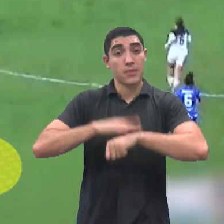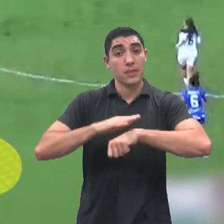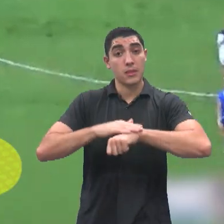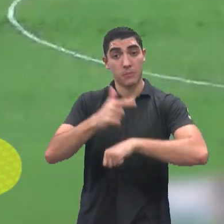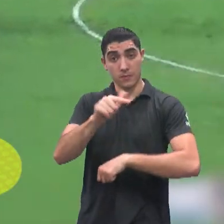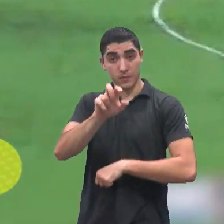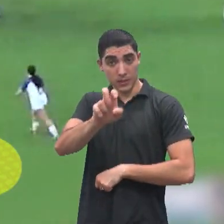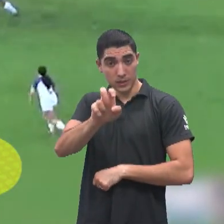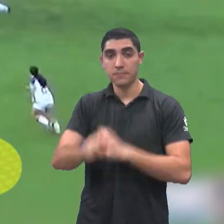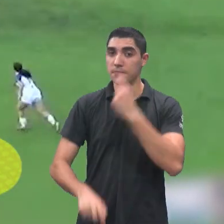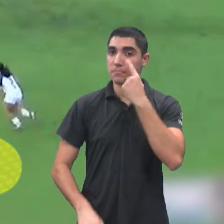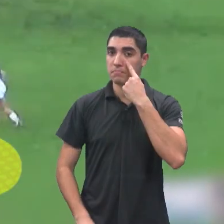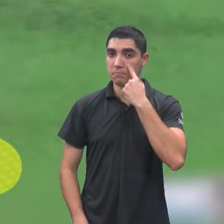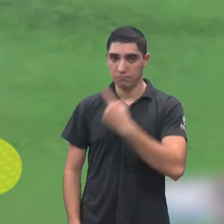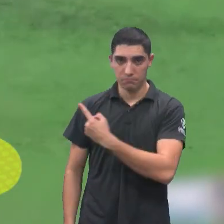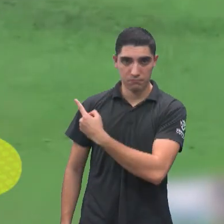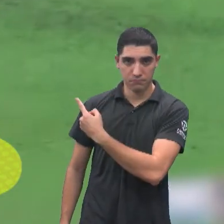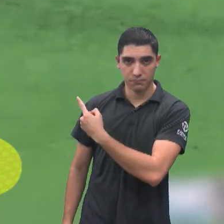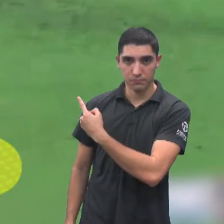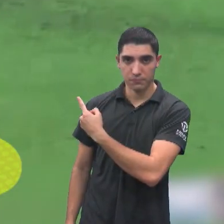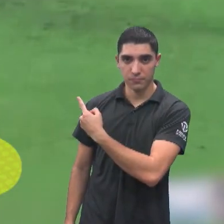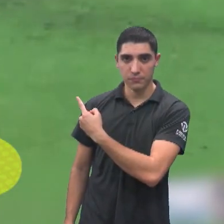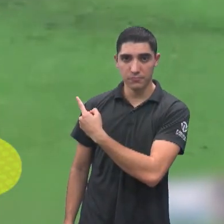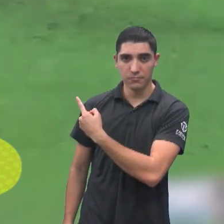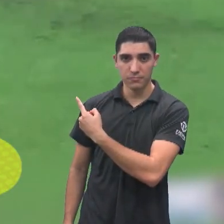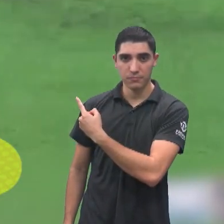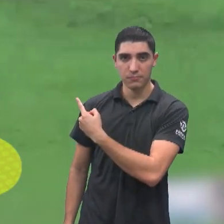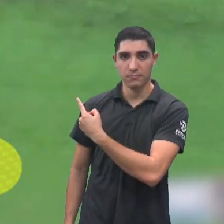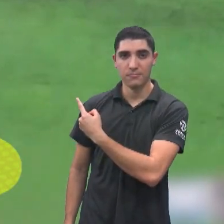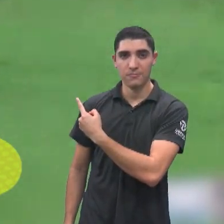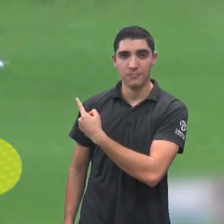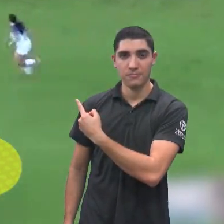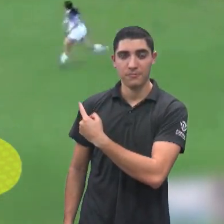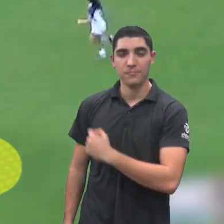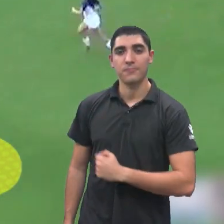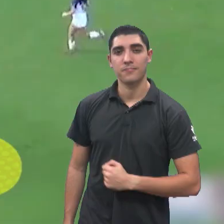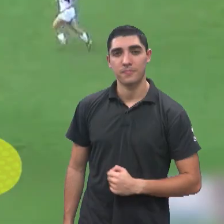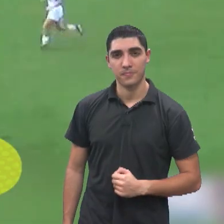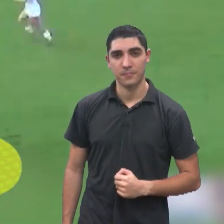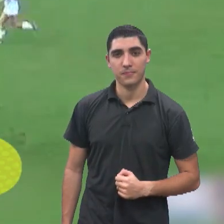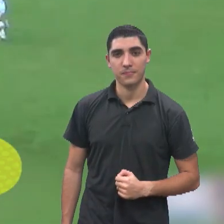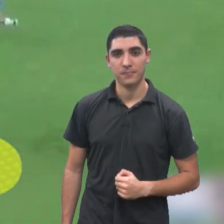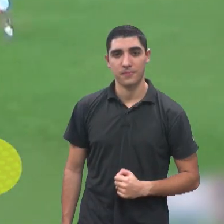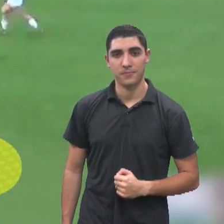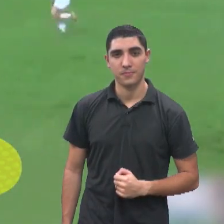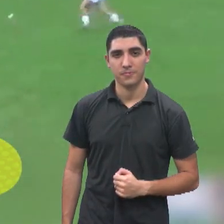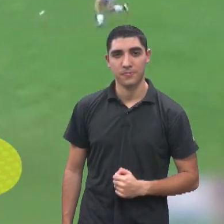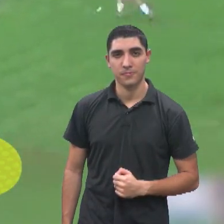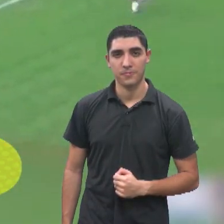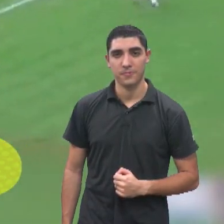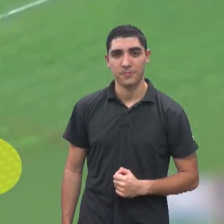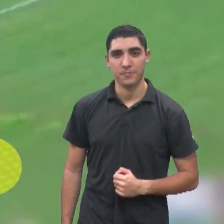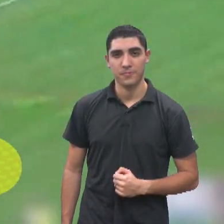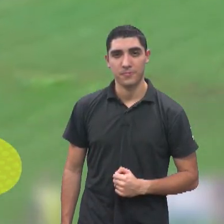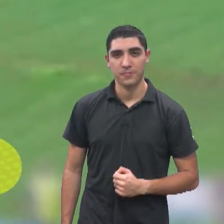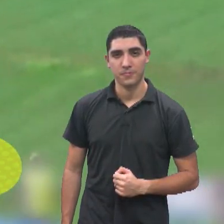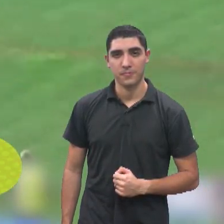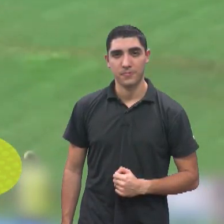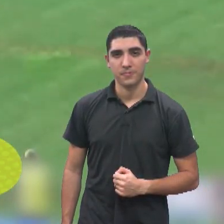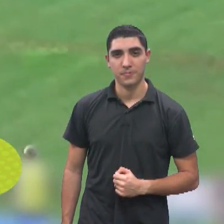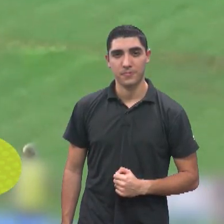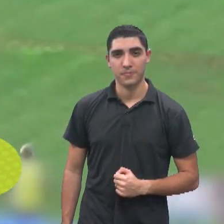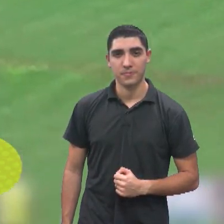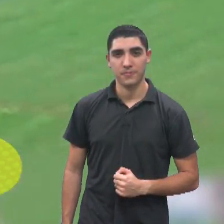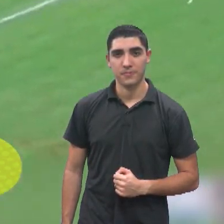Cacau dominou como uma pivô, girou na marcação e rolou para Edilene França, que dominou fintando a marcação, levou para a linha de fundo e cruzou